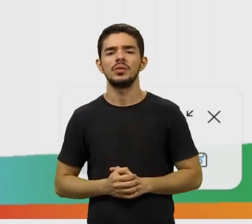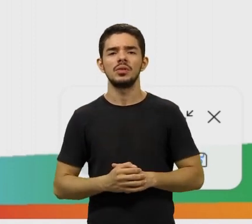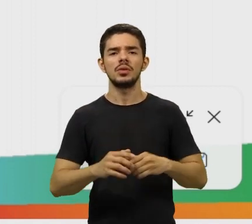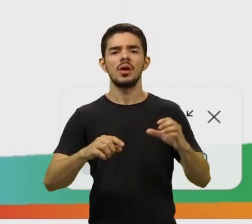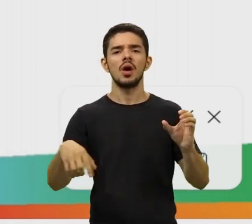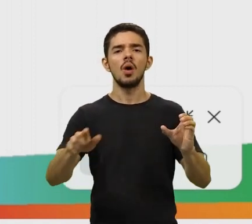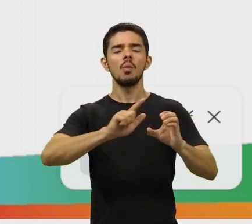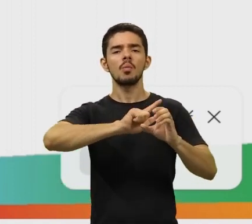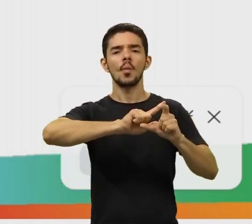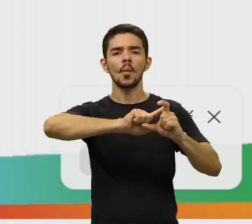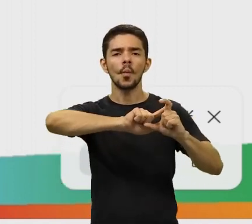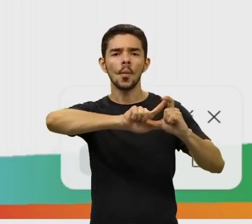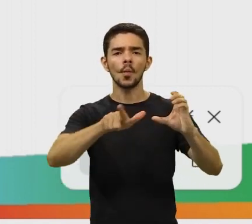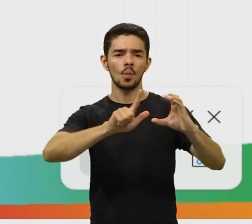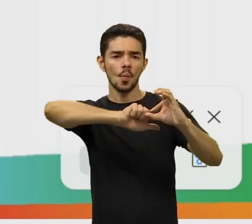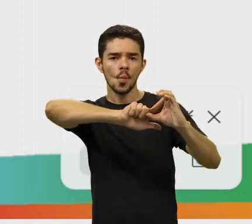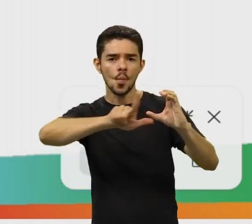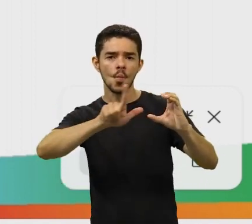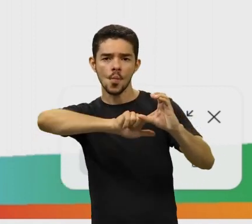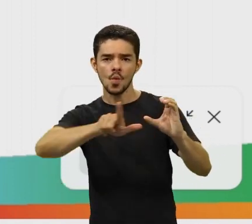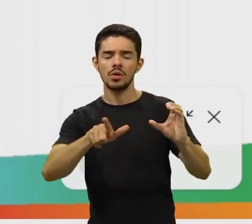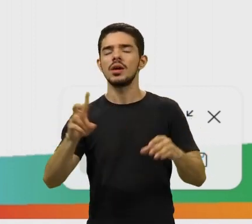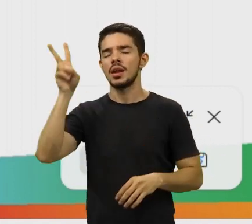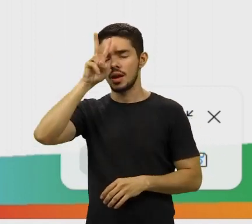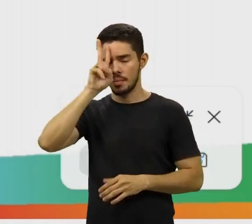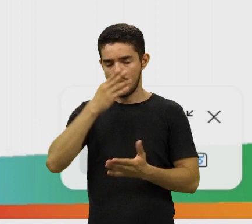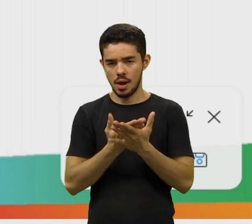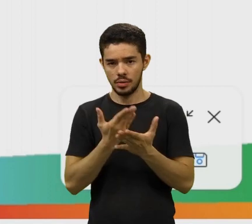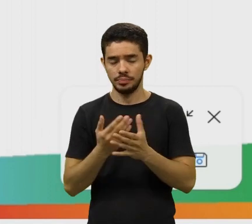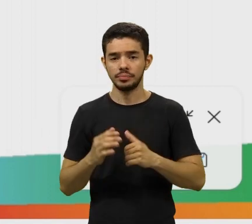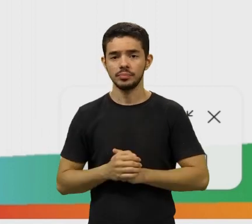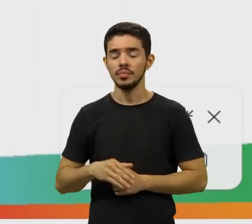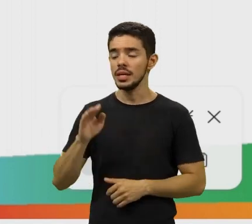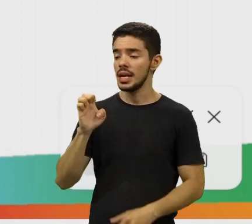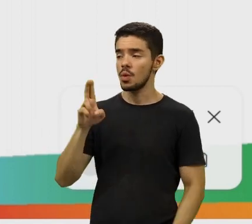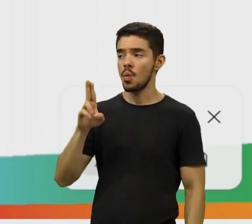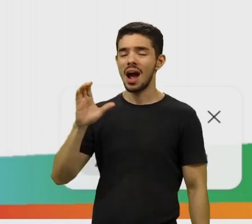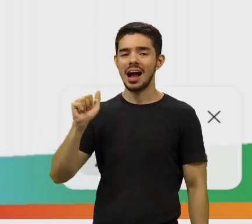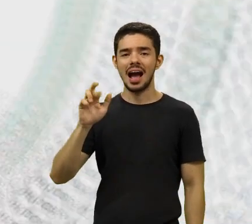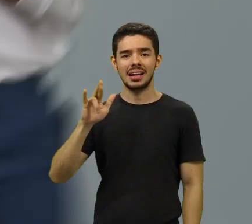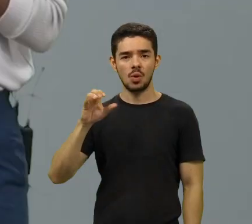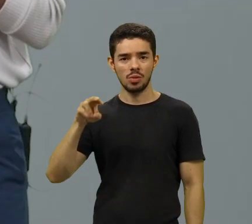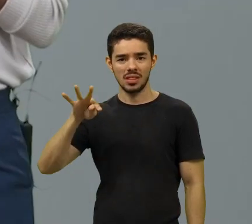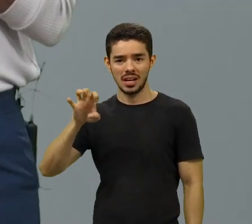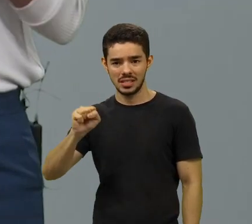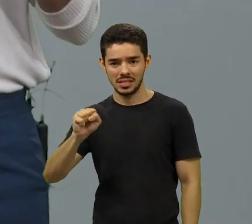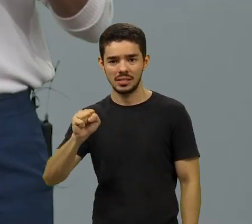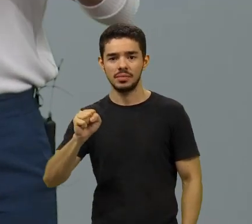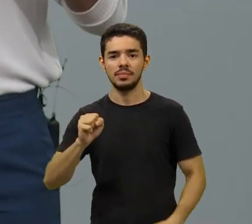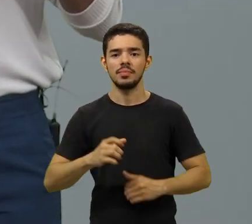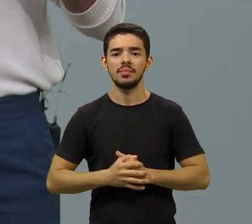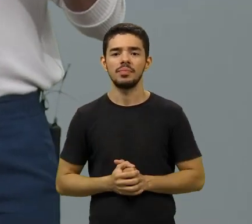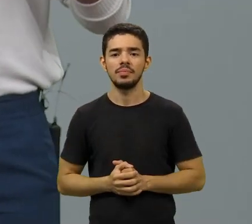seres eucariontes? Vamos relembrar um pouco das nossas aulas. Os seres eucariontes são seres